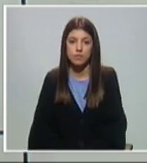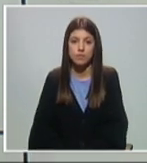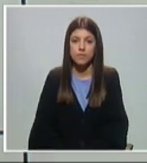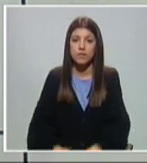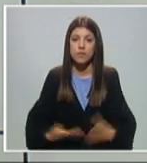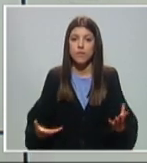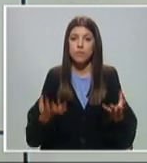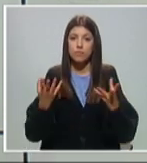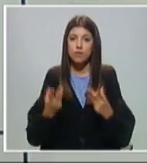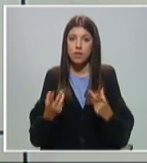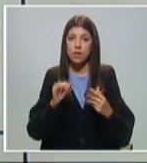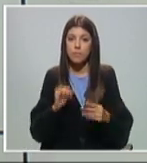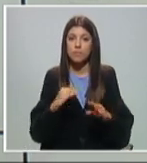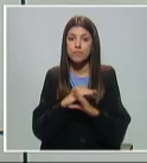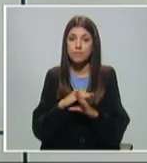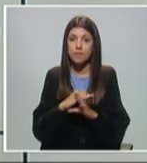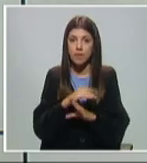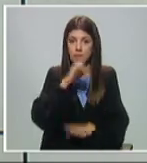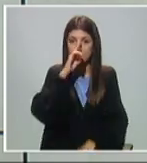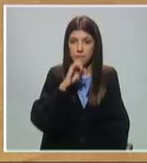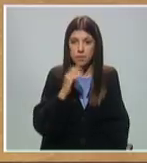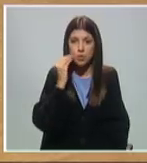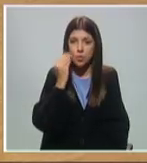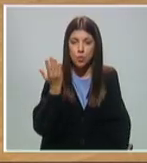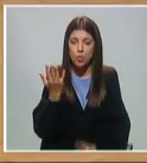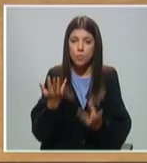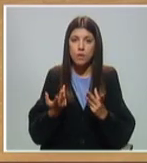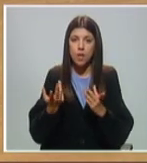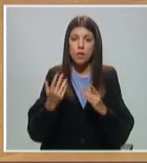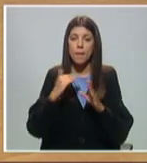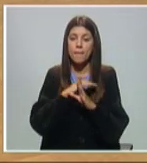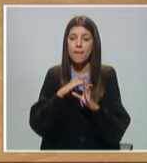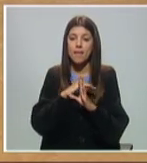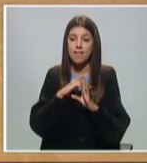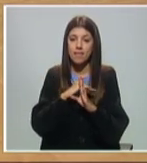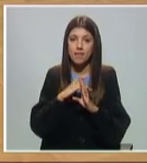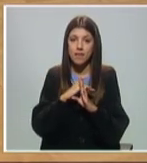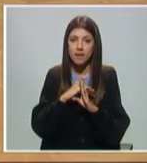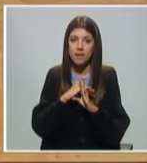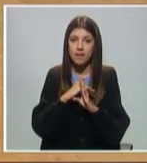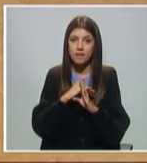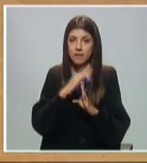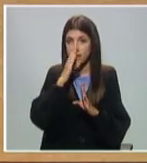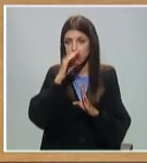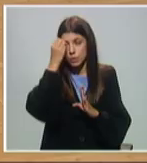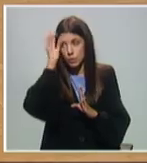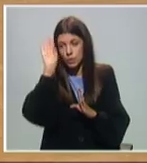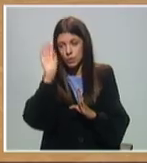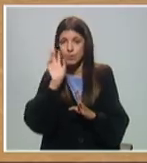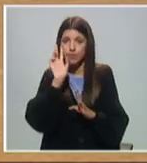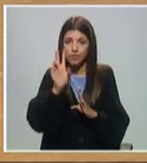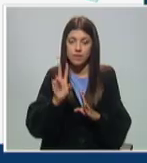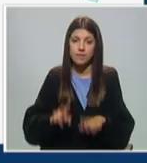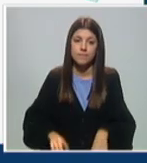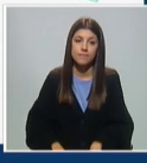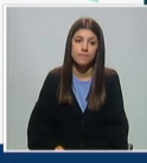média. Ainda te lembras como é que se faz a média? Se não te lembras, então vamos ver como é que se faz.